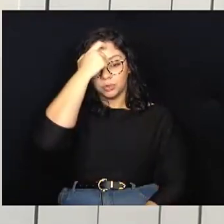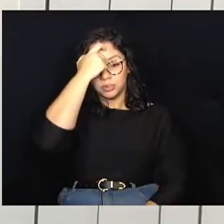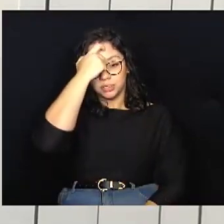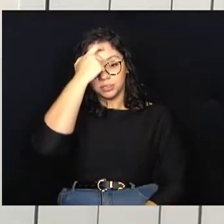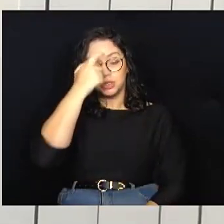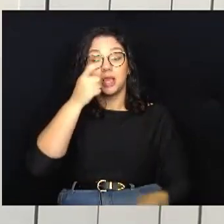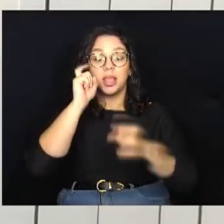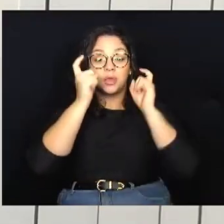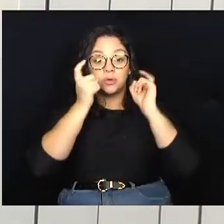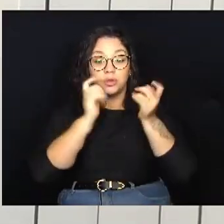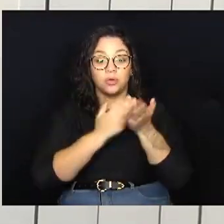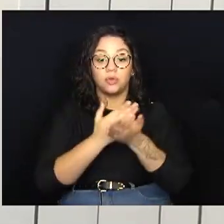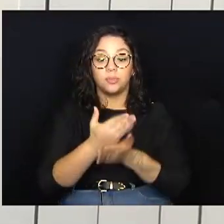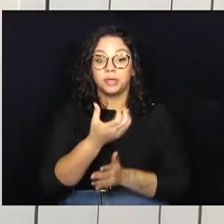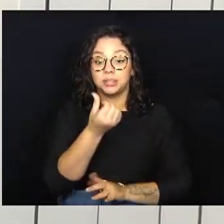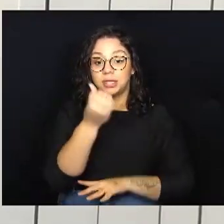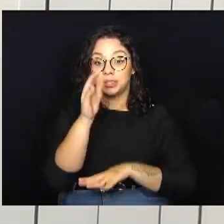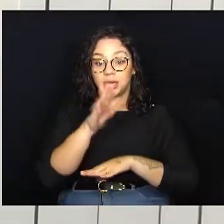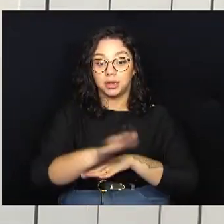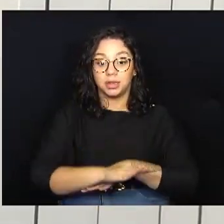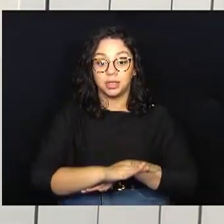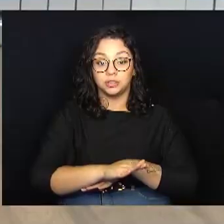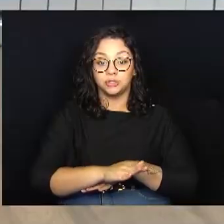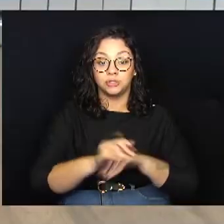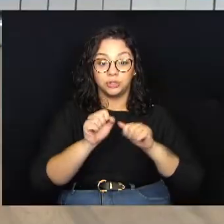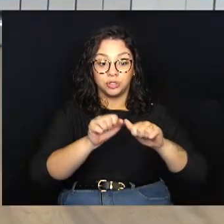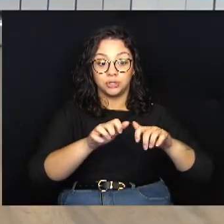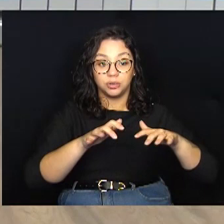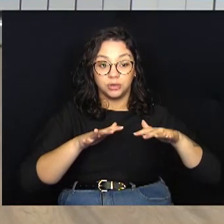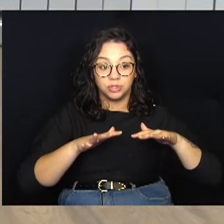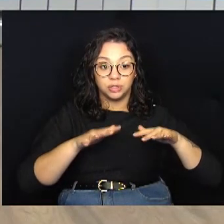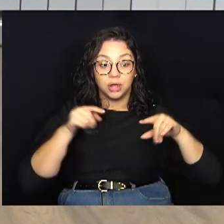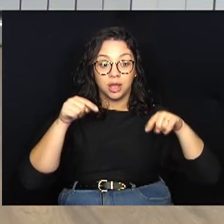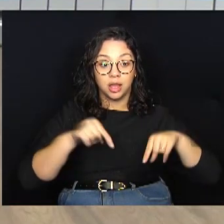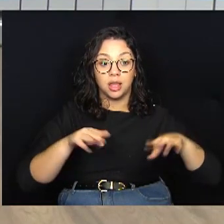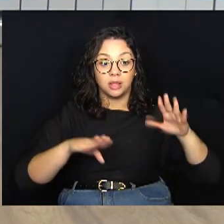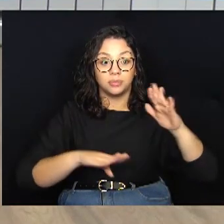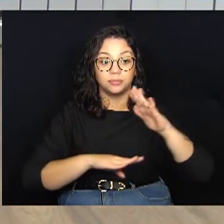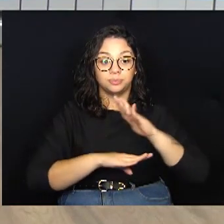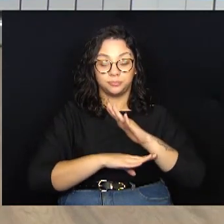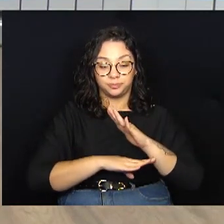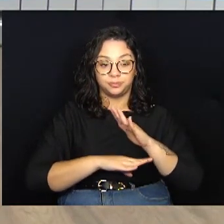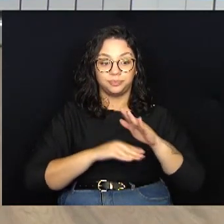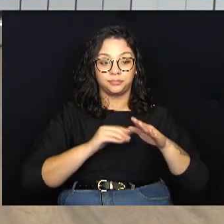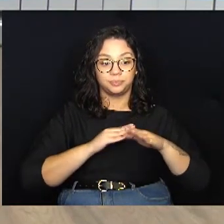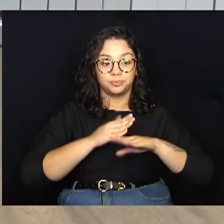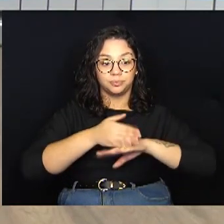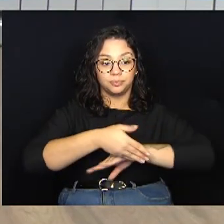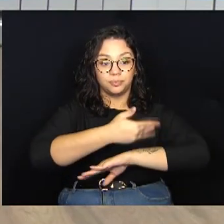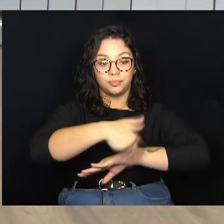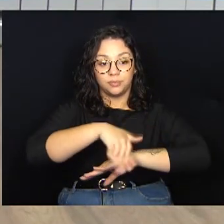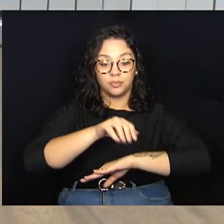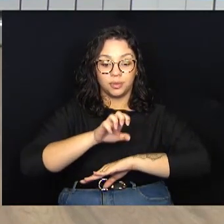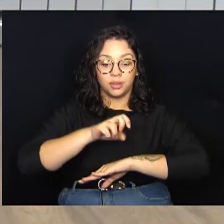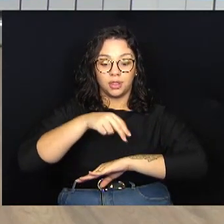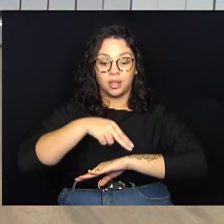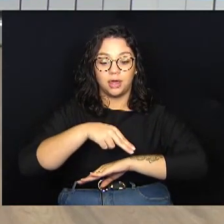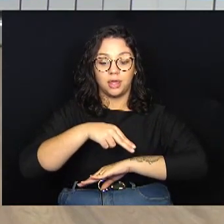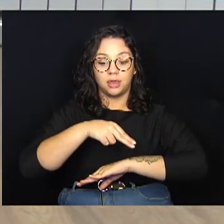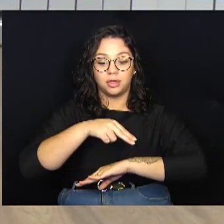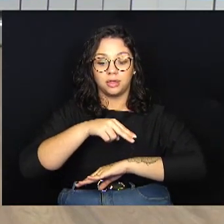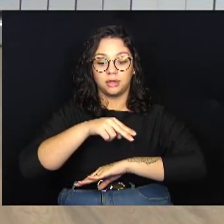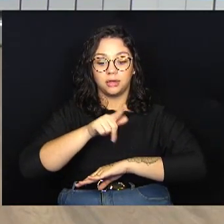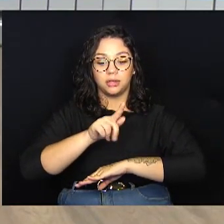começa às 6 horas da tarde e no plenário da Câmara aqui municipal, com entrada pela Avenida Engenheiro Roberto